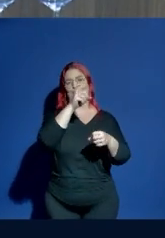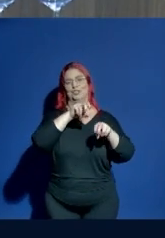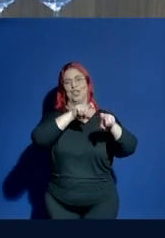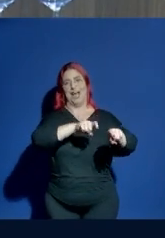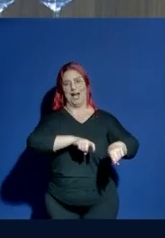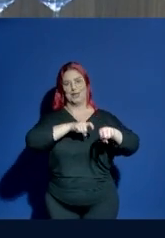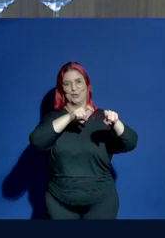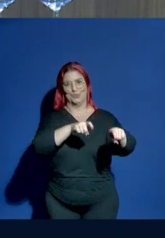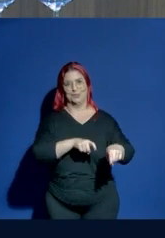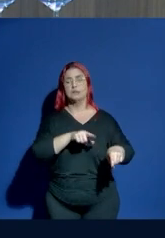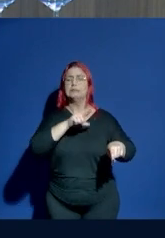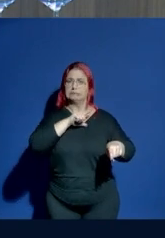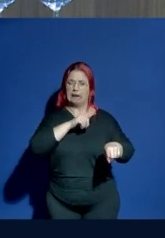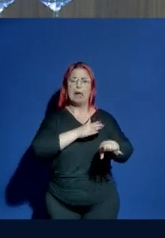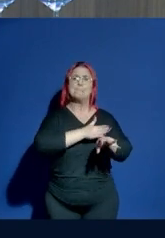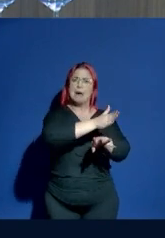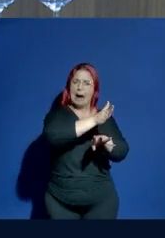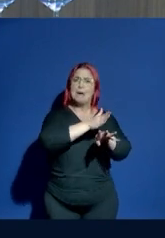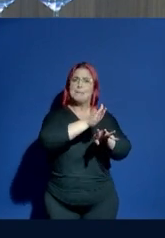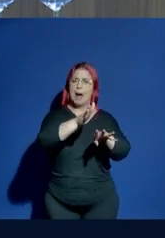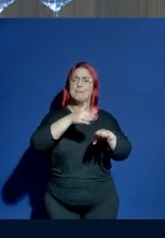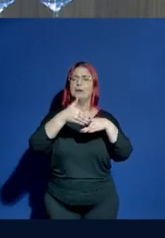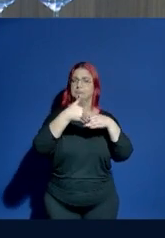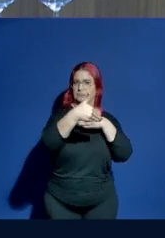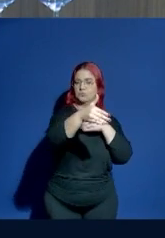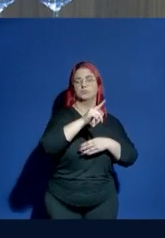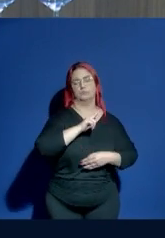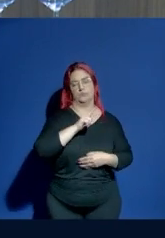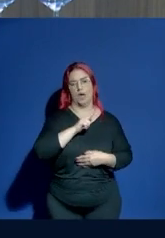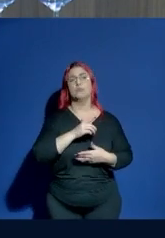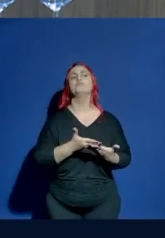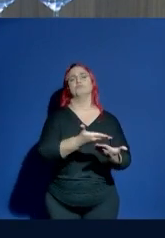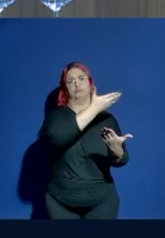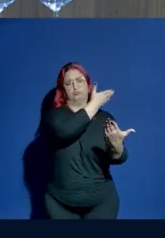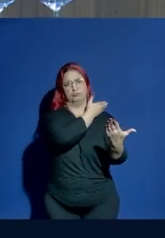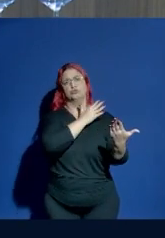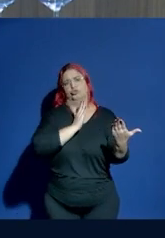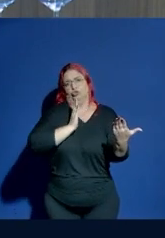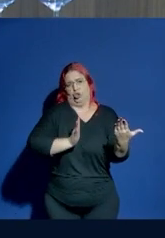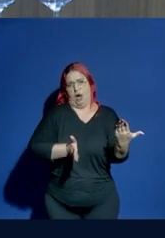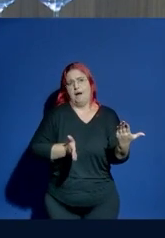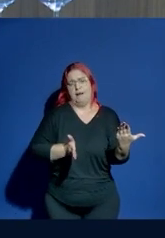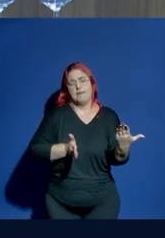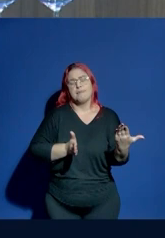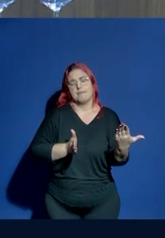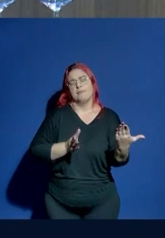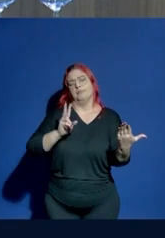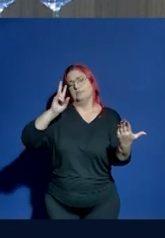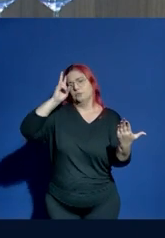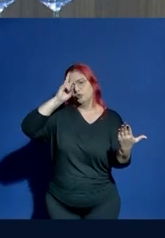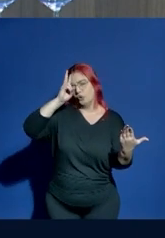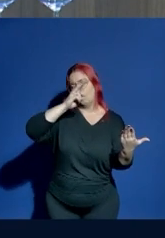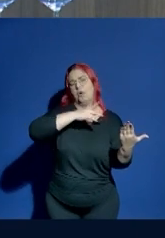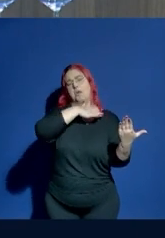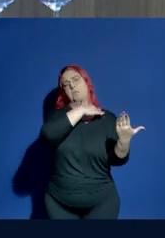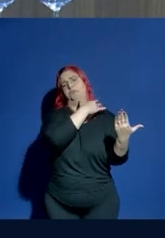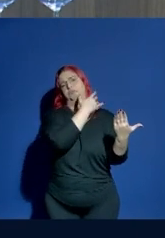temos muitos caminhos pela frente. Já temos uma trajetória realizada até aqui, num